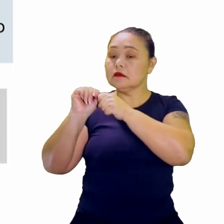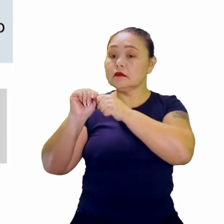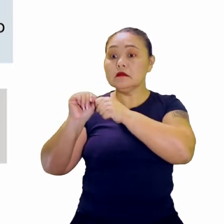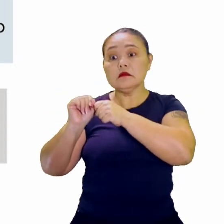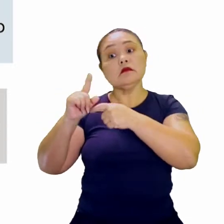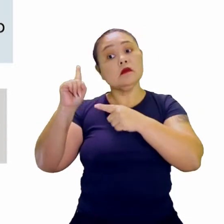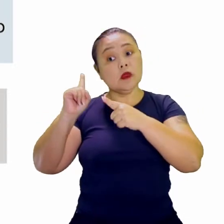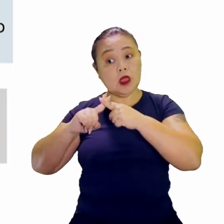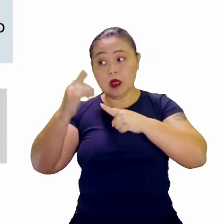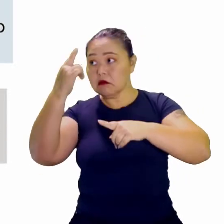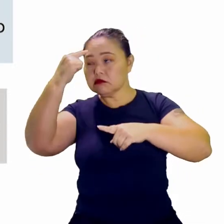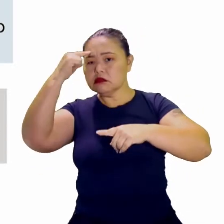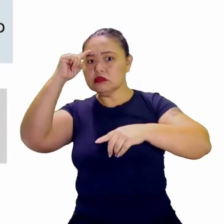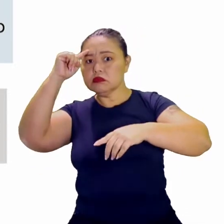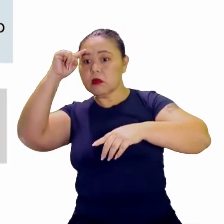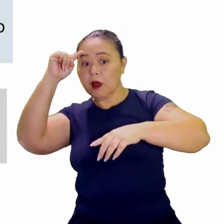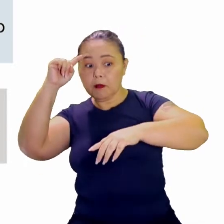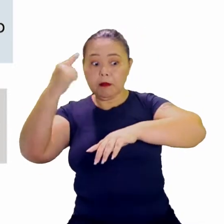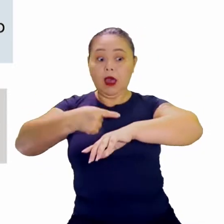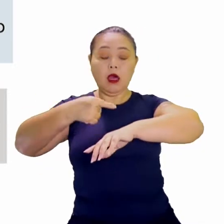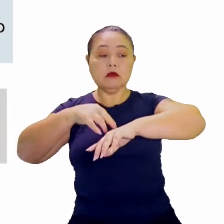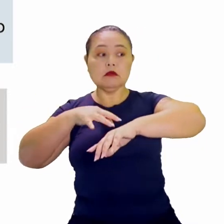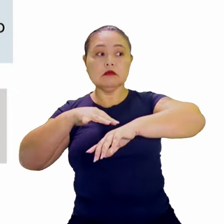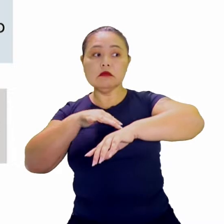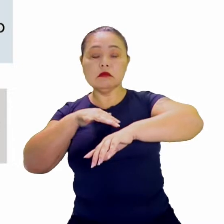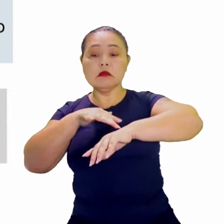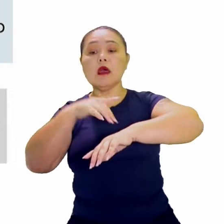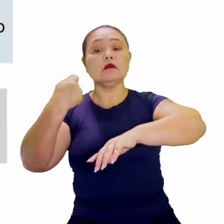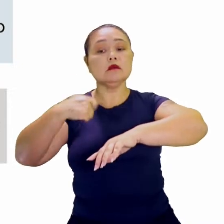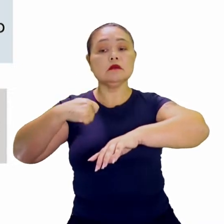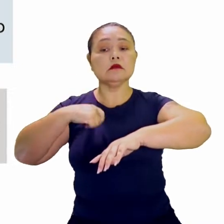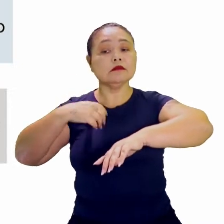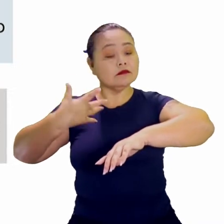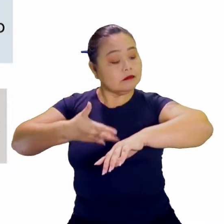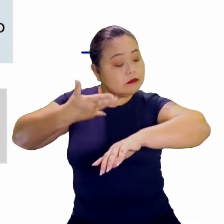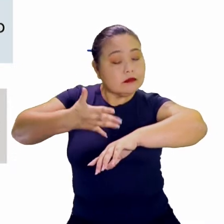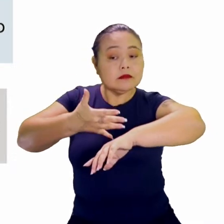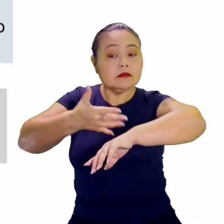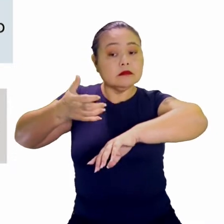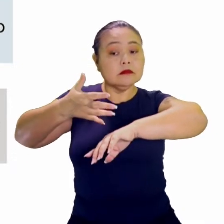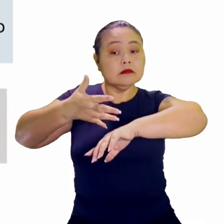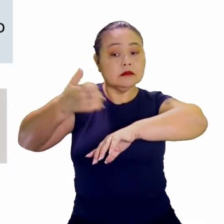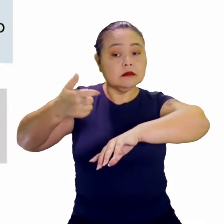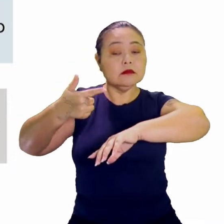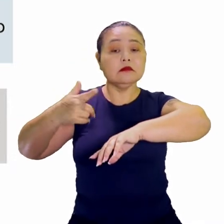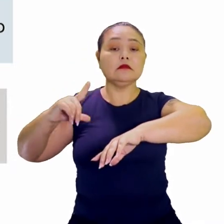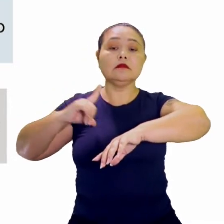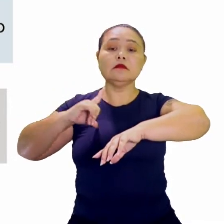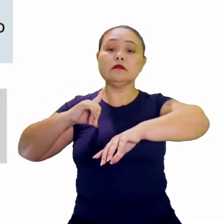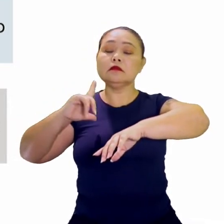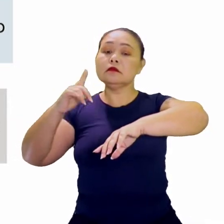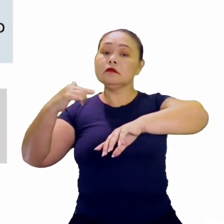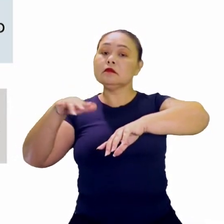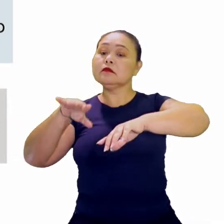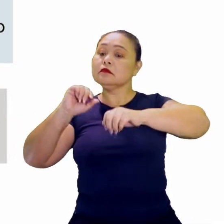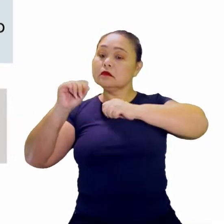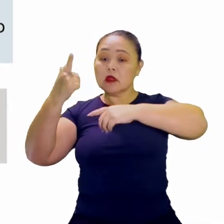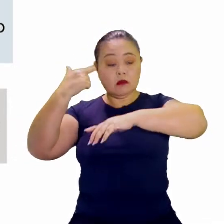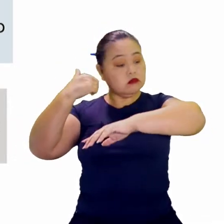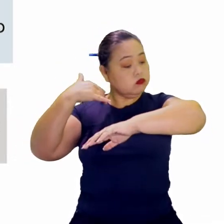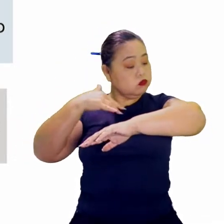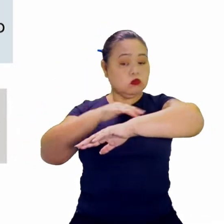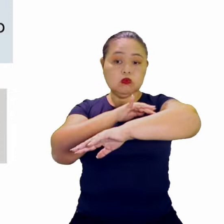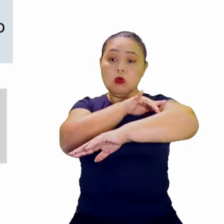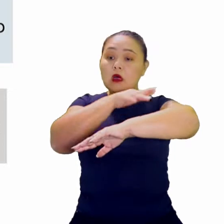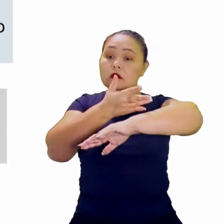é voluntário, não é involuntário. Então, eu preciso de um estímulo, eu preciso de uma excitação no músculo ali.